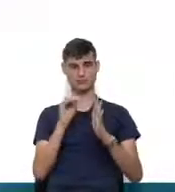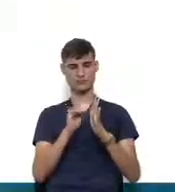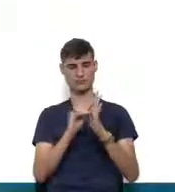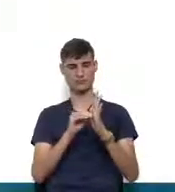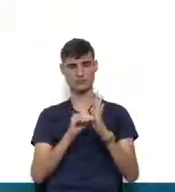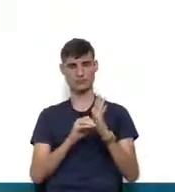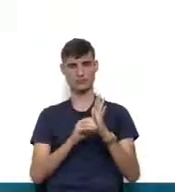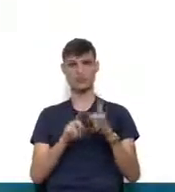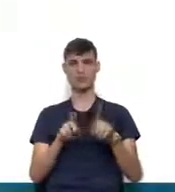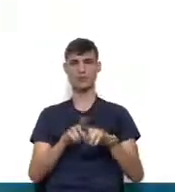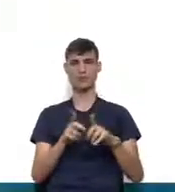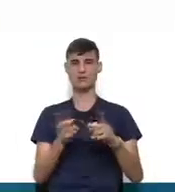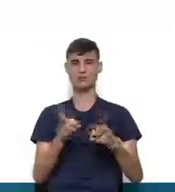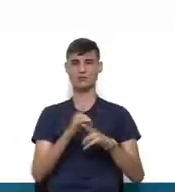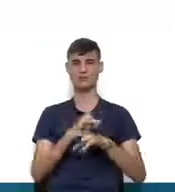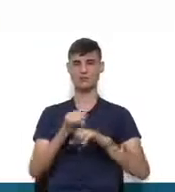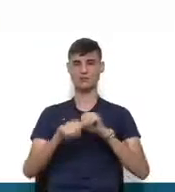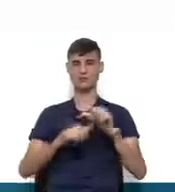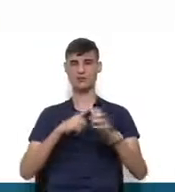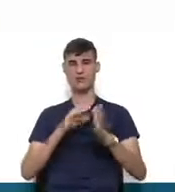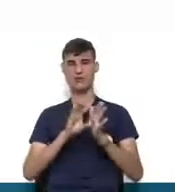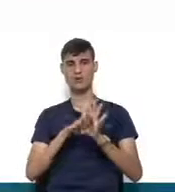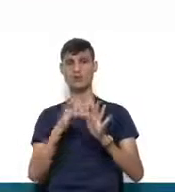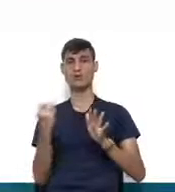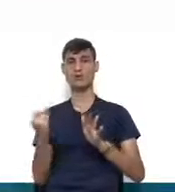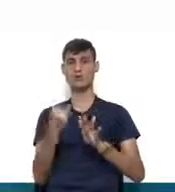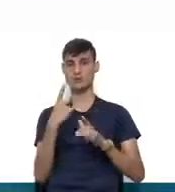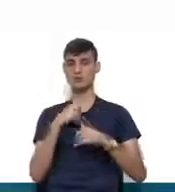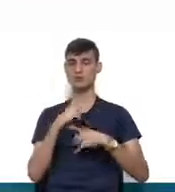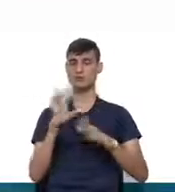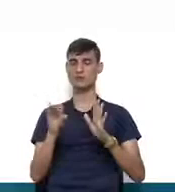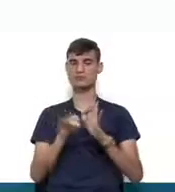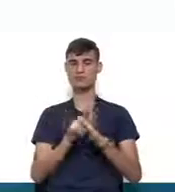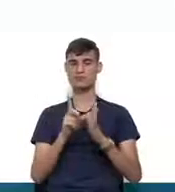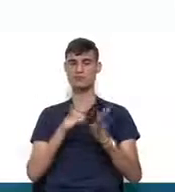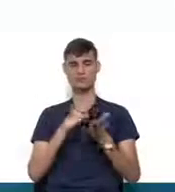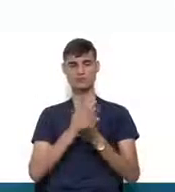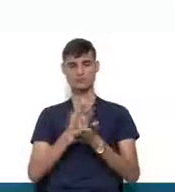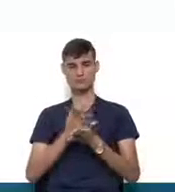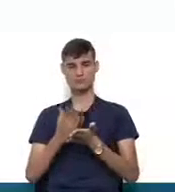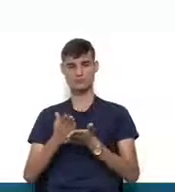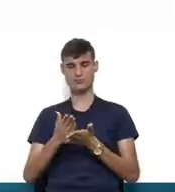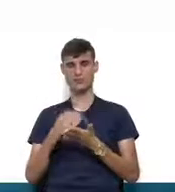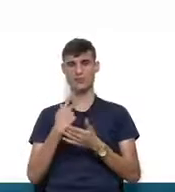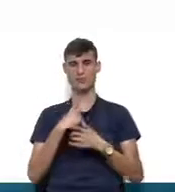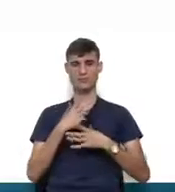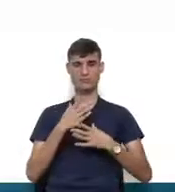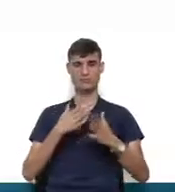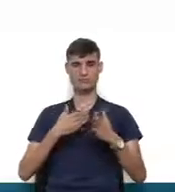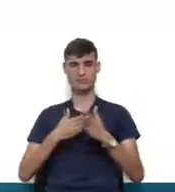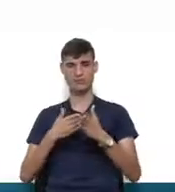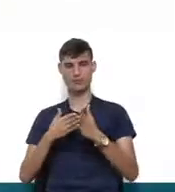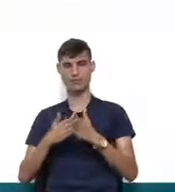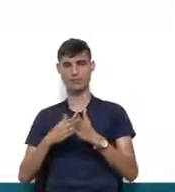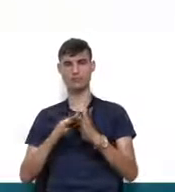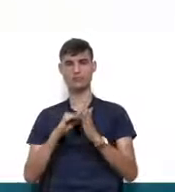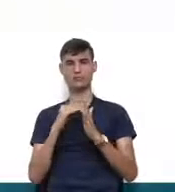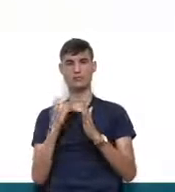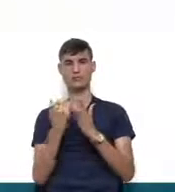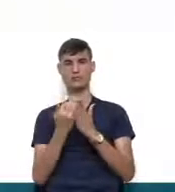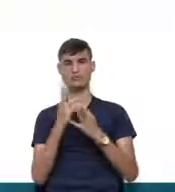integração, retomar conteúdo importantíssimo, aqui vai trabalhar a integração por partes, para que a gente chegue